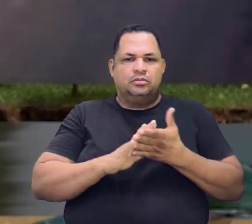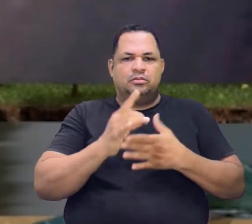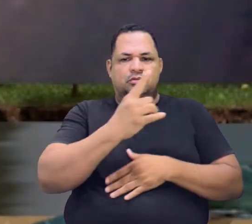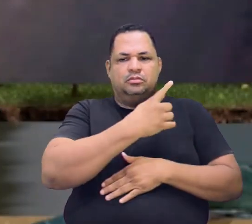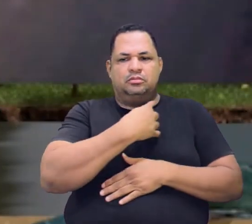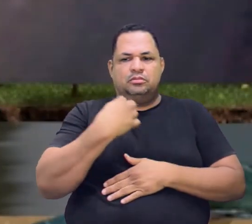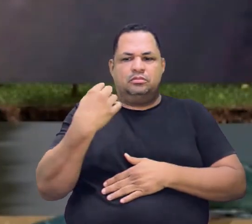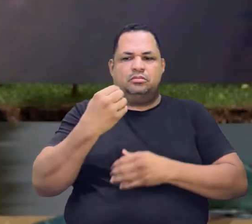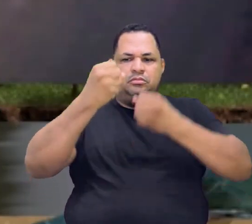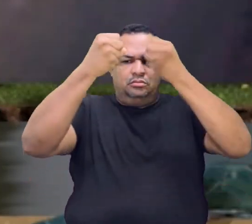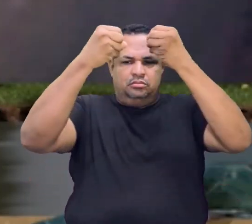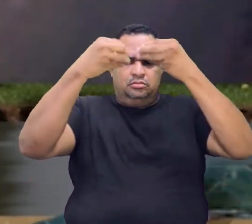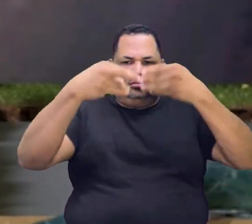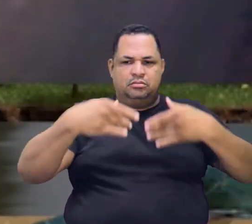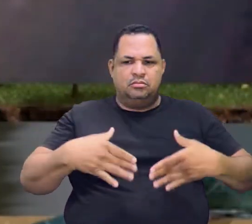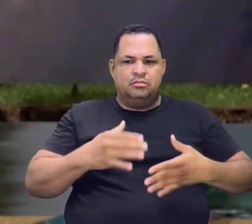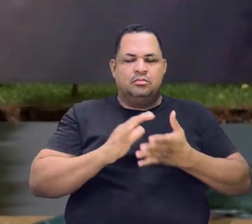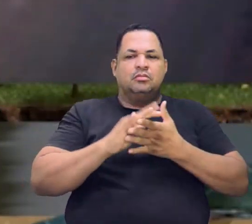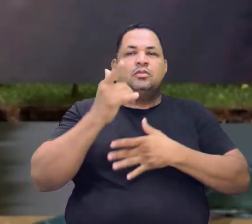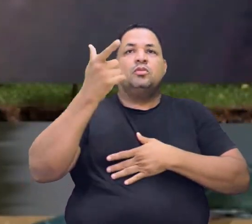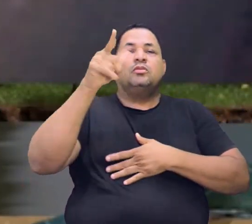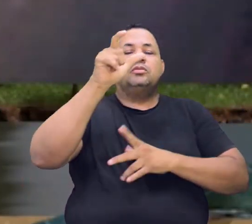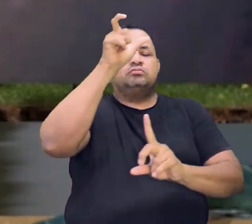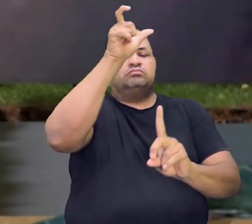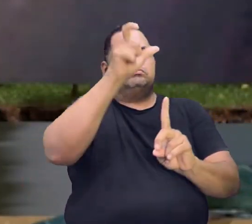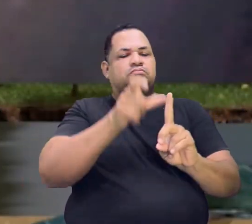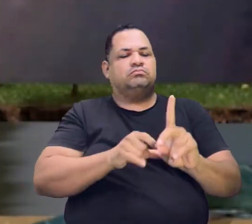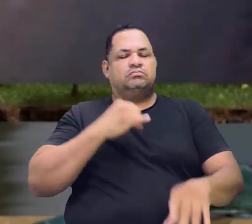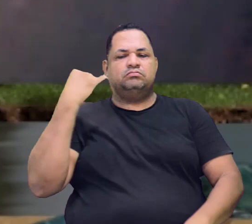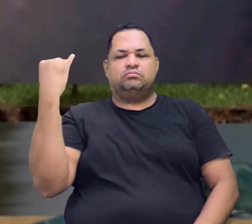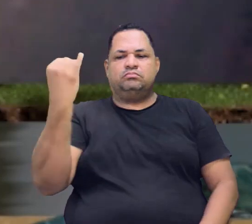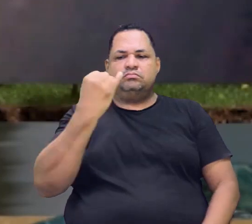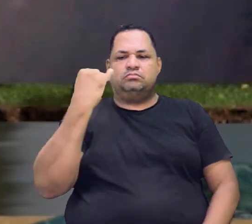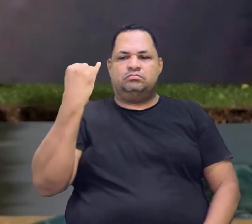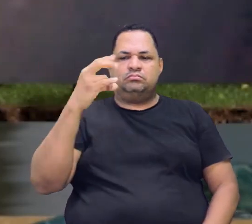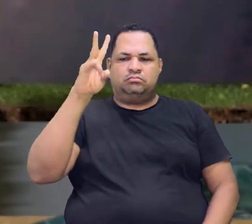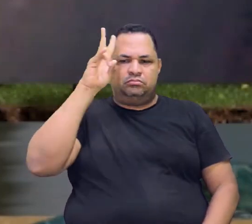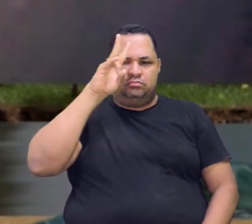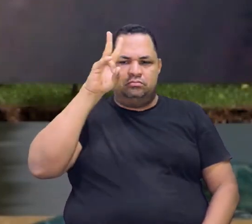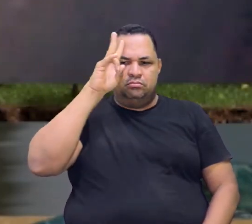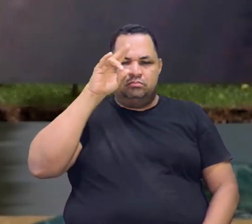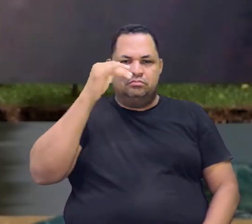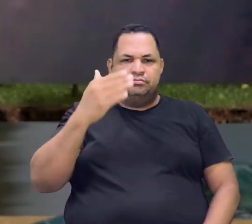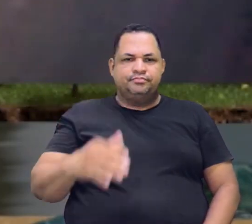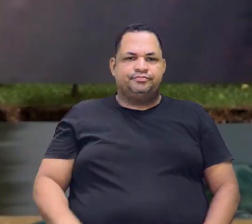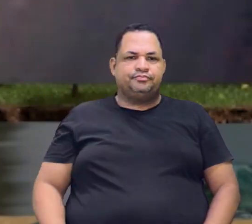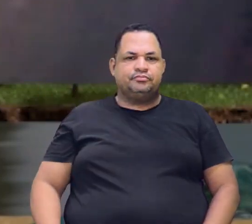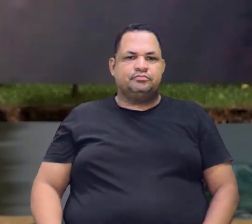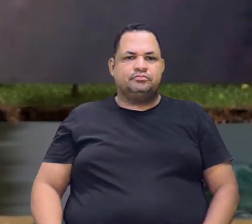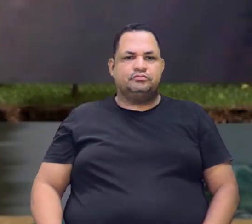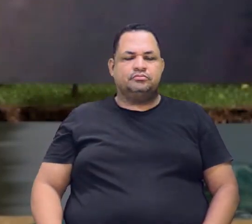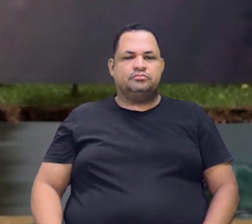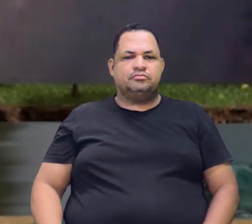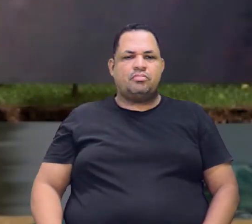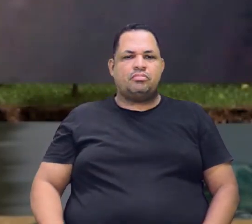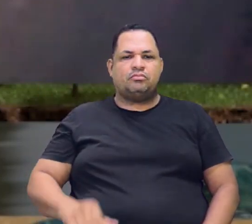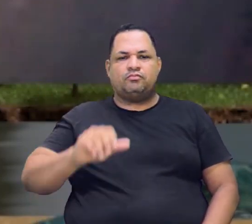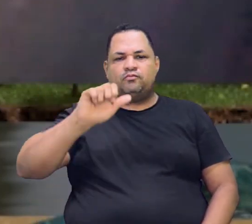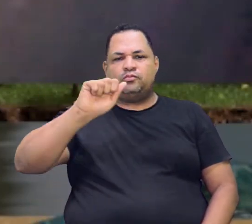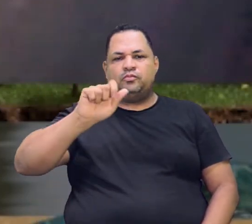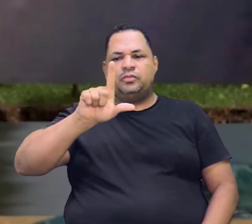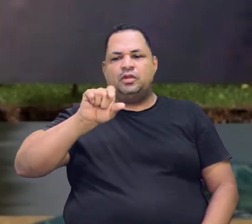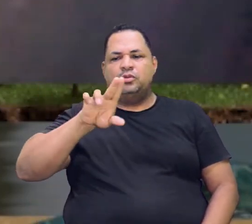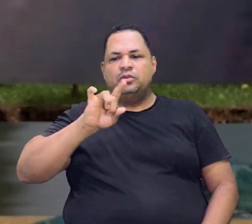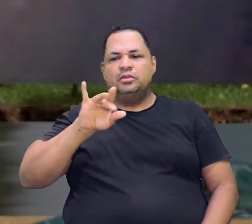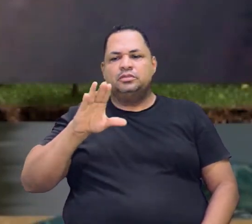nós iremos falar sobre um outro personagem muito importante na nossa história, que foi o nosso